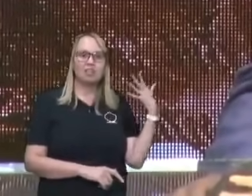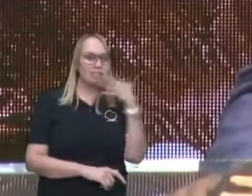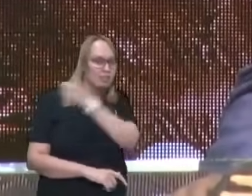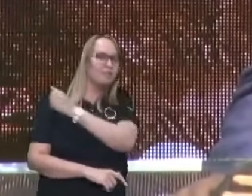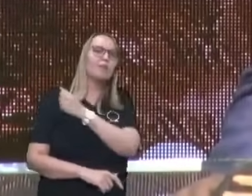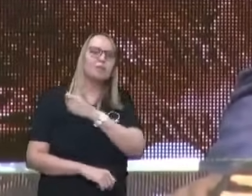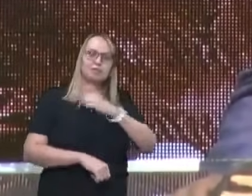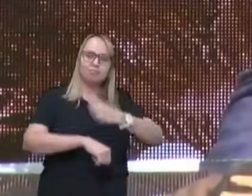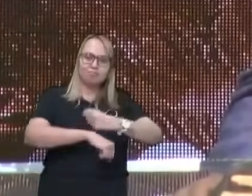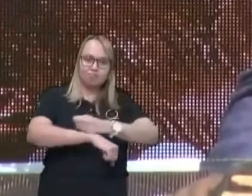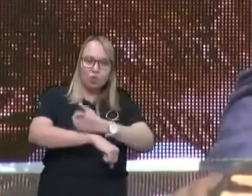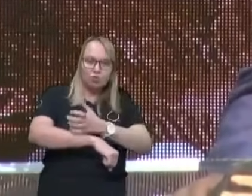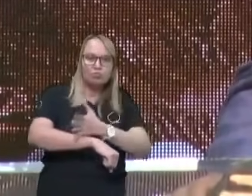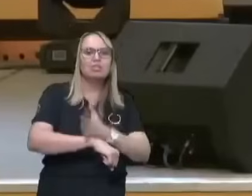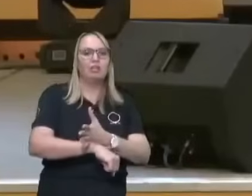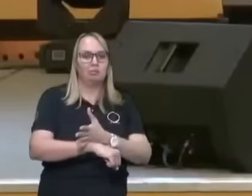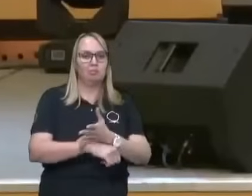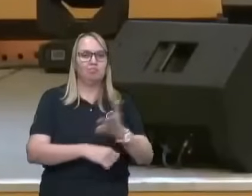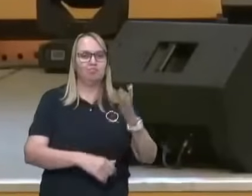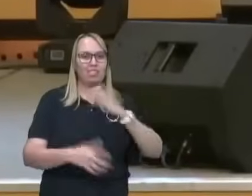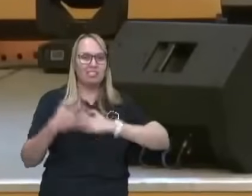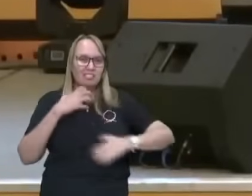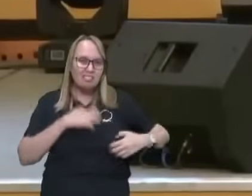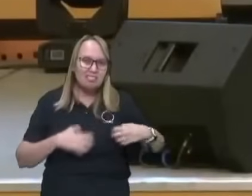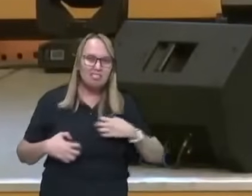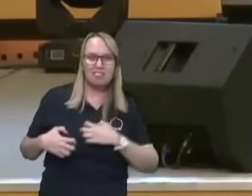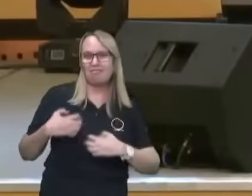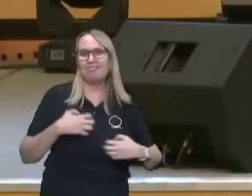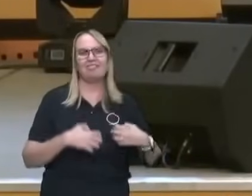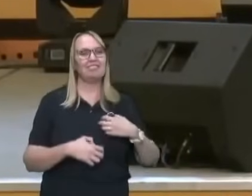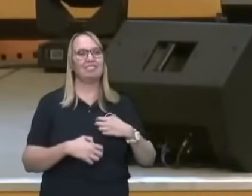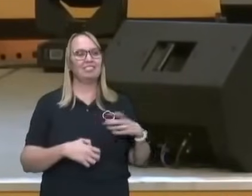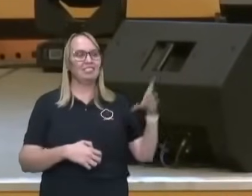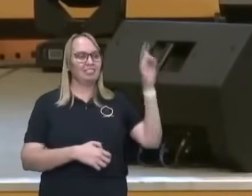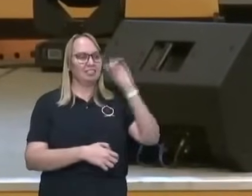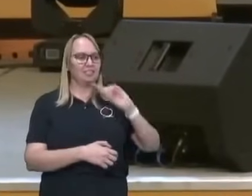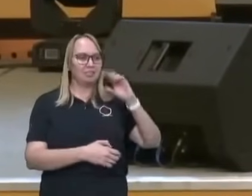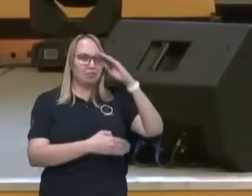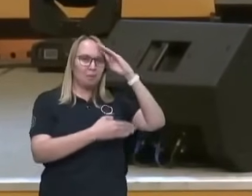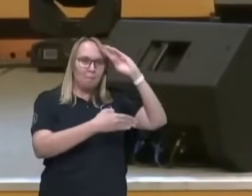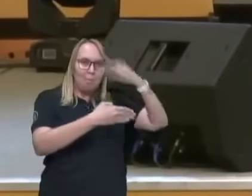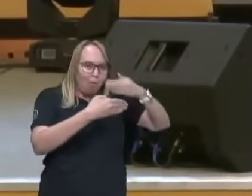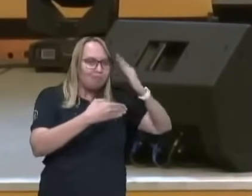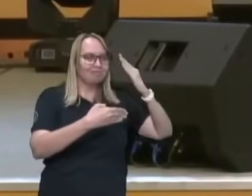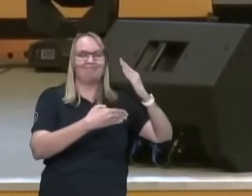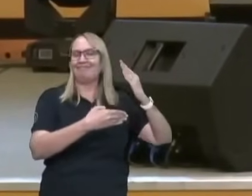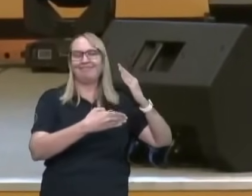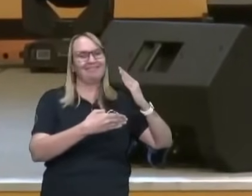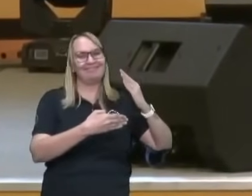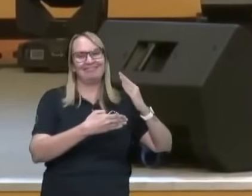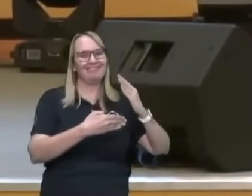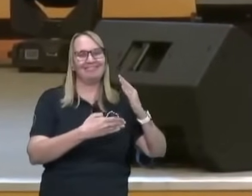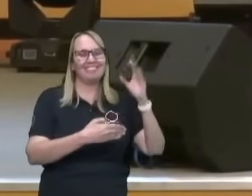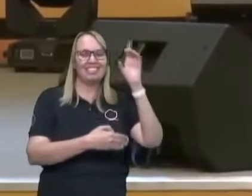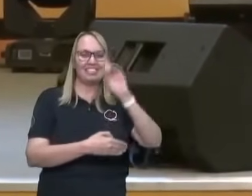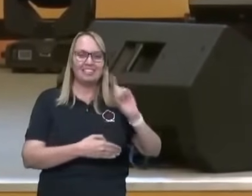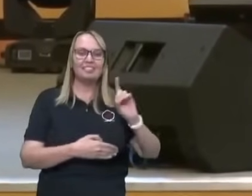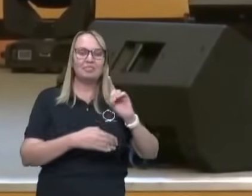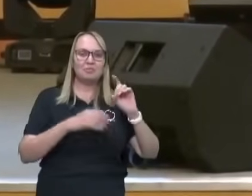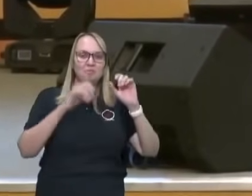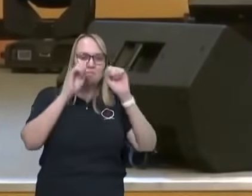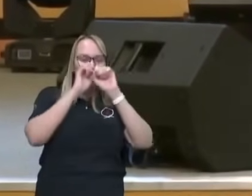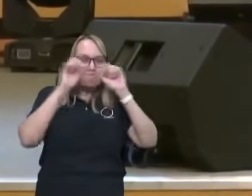da angústia. Aquele que te guarda não cochila. Deus não tira cochilo. Deus está com seus